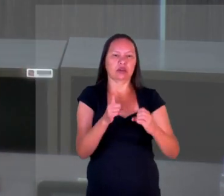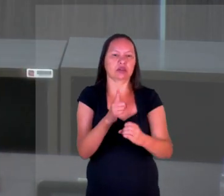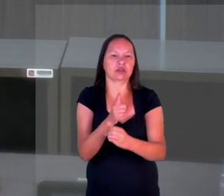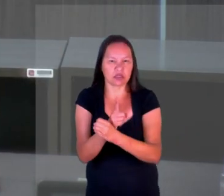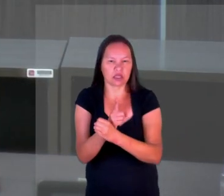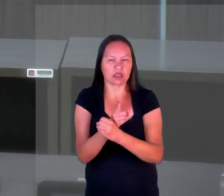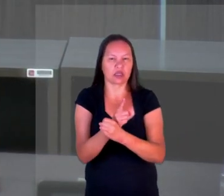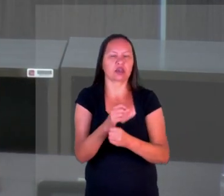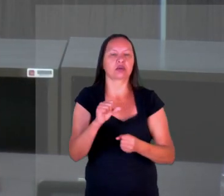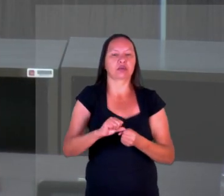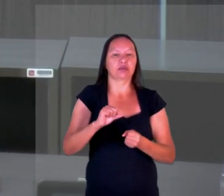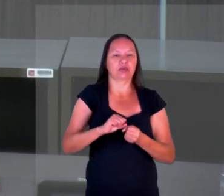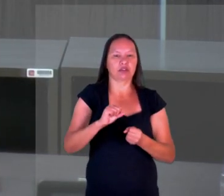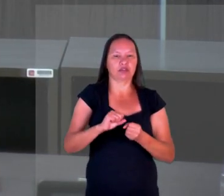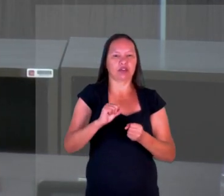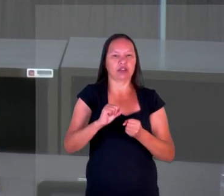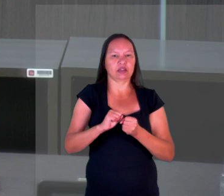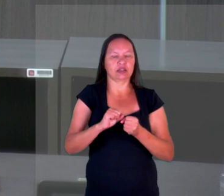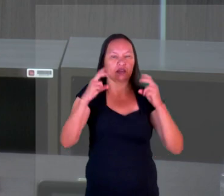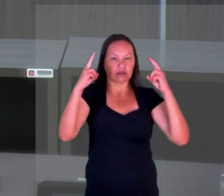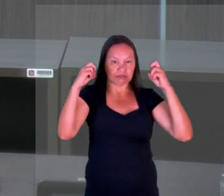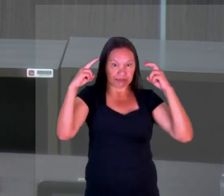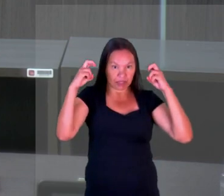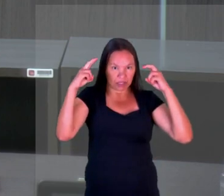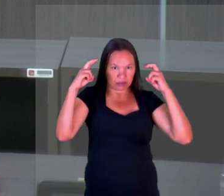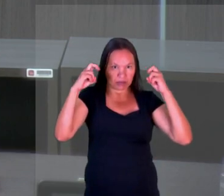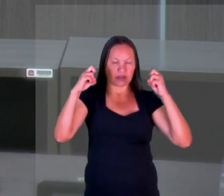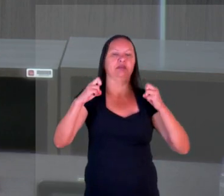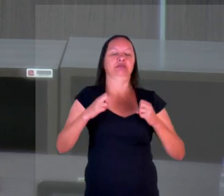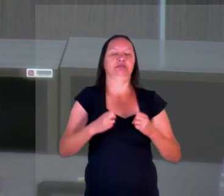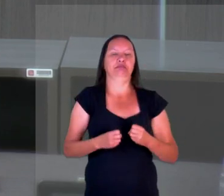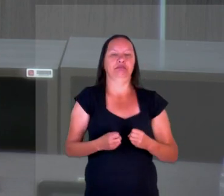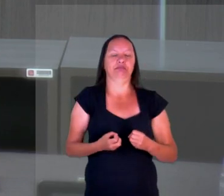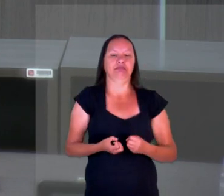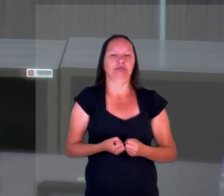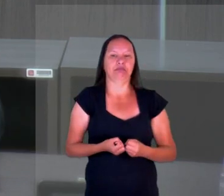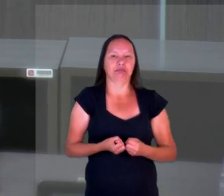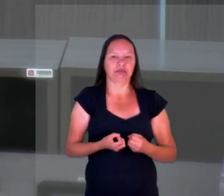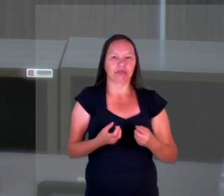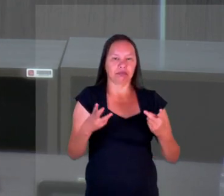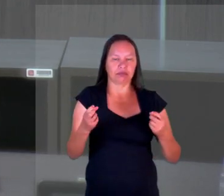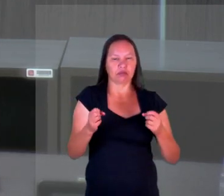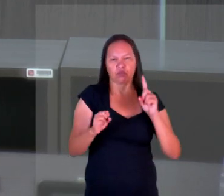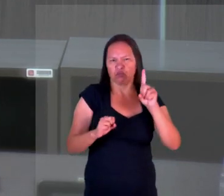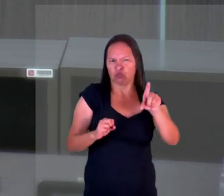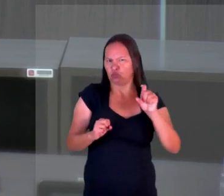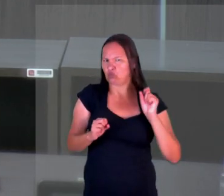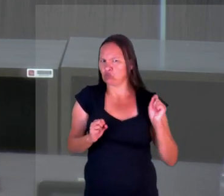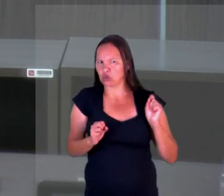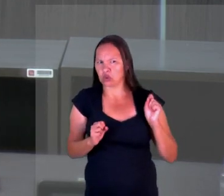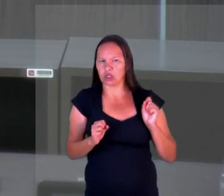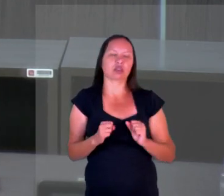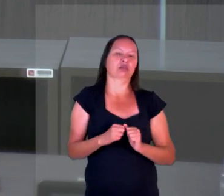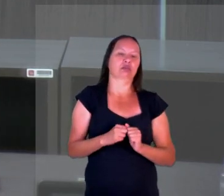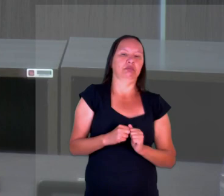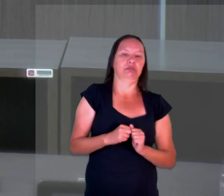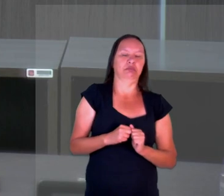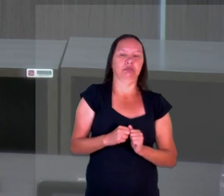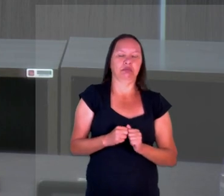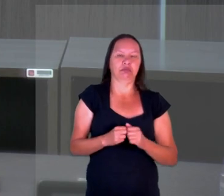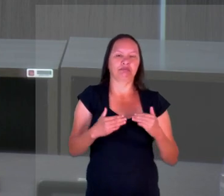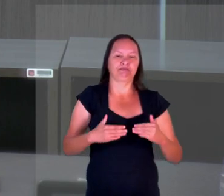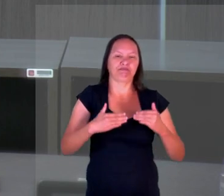um todo para essas reflexões críticas eh eu aqui Sou muito tocado muito eh